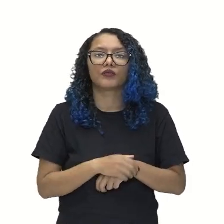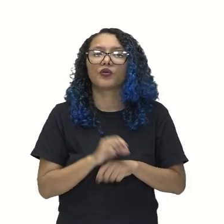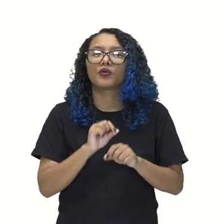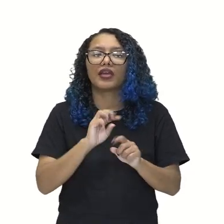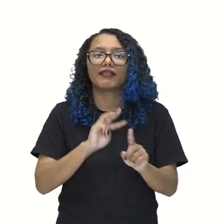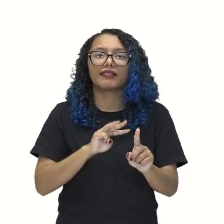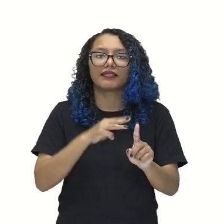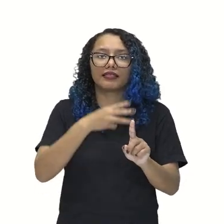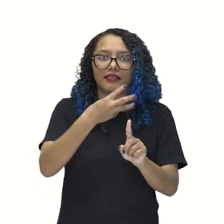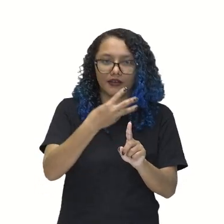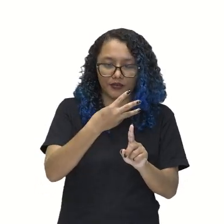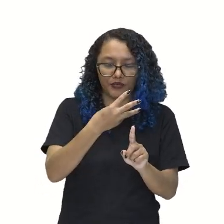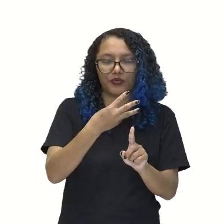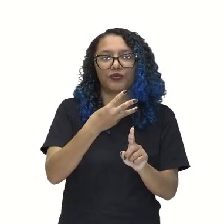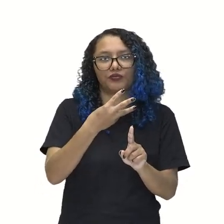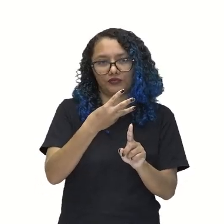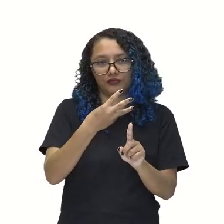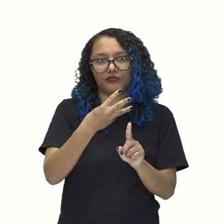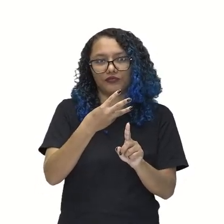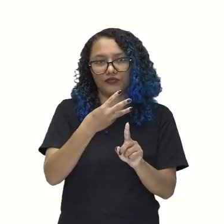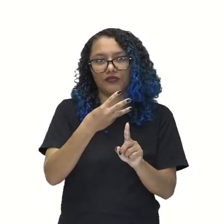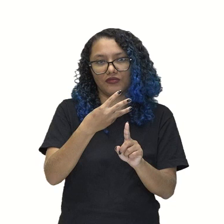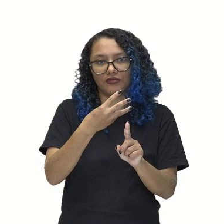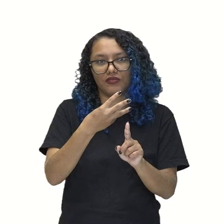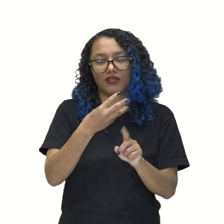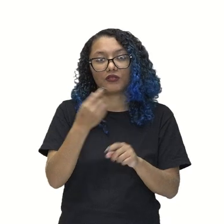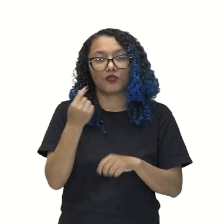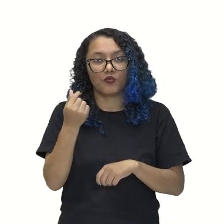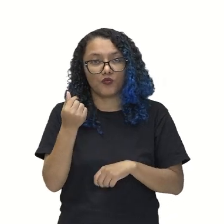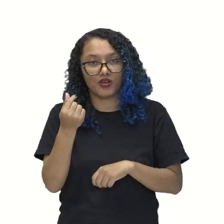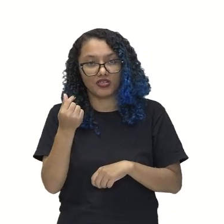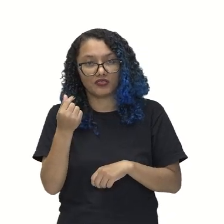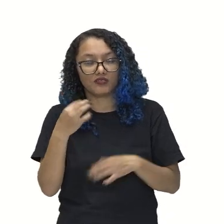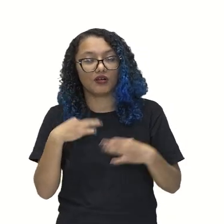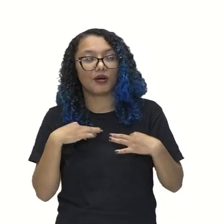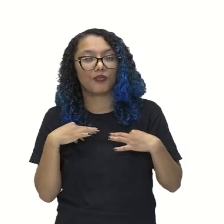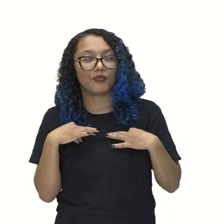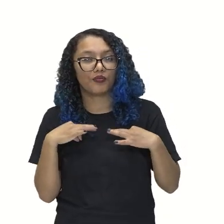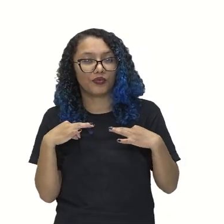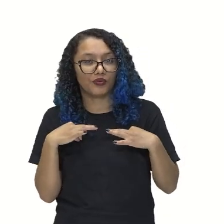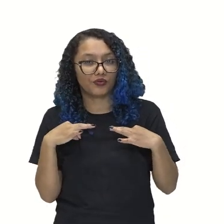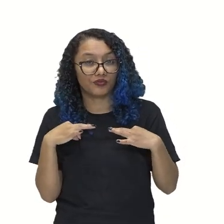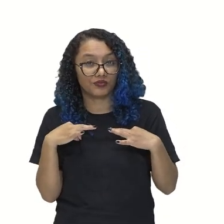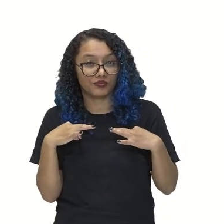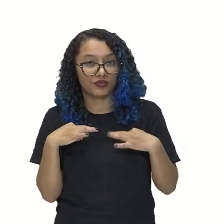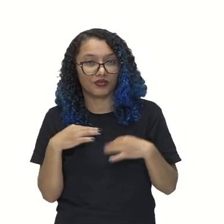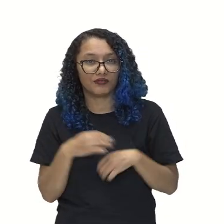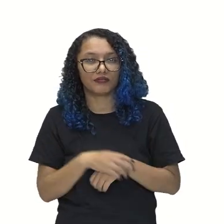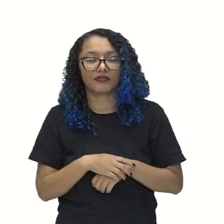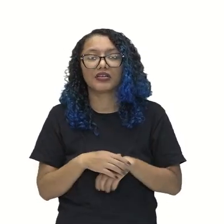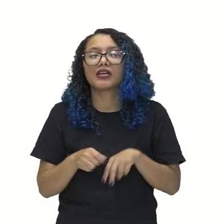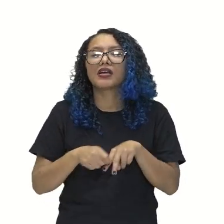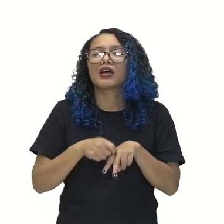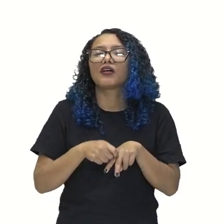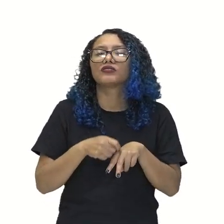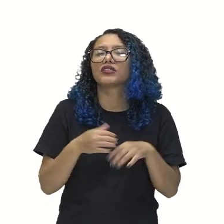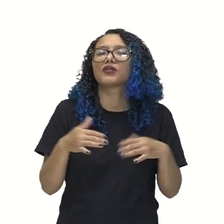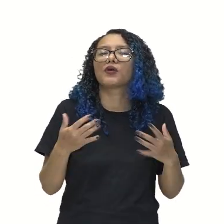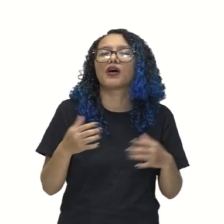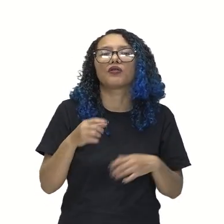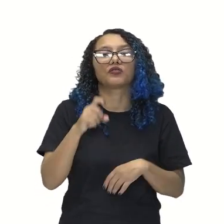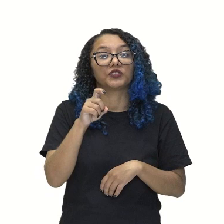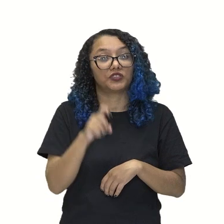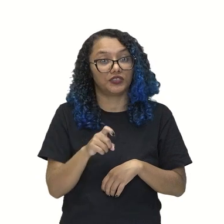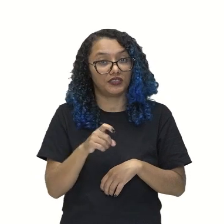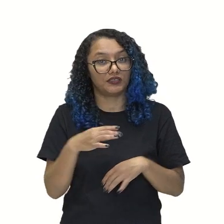triplo do da blusa. Quem foi que eu chamei de calça. Calça é X e blusa